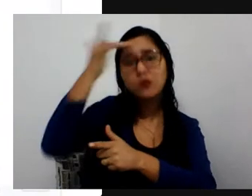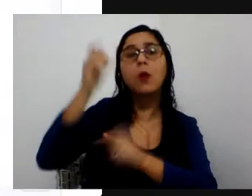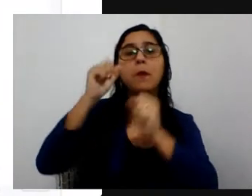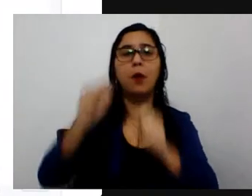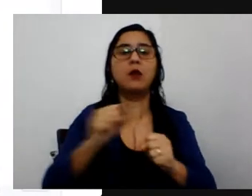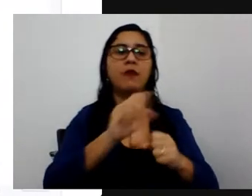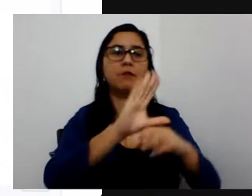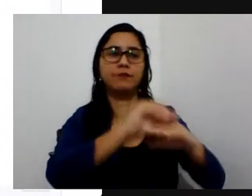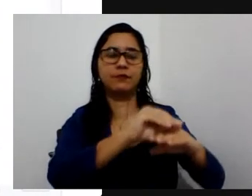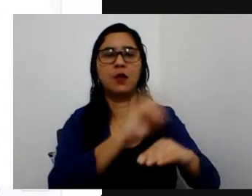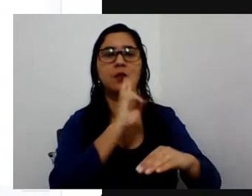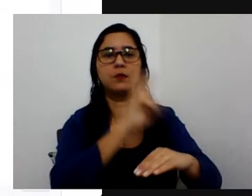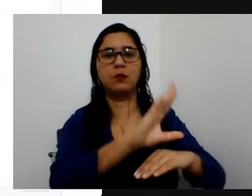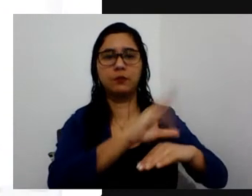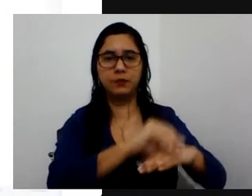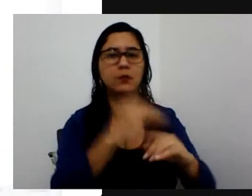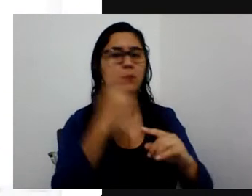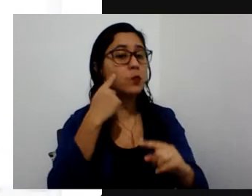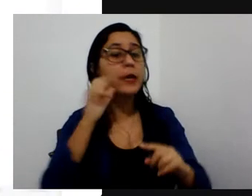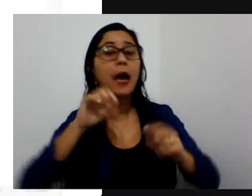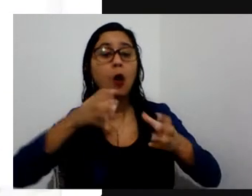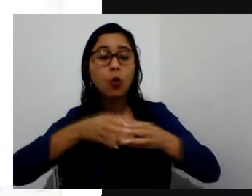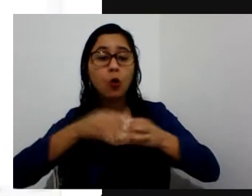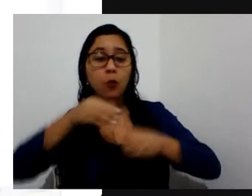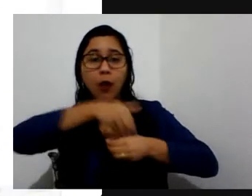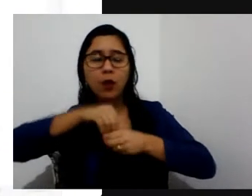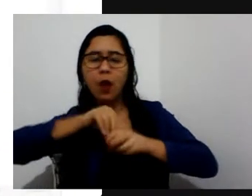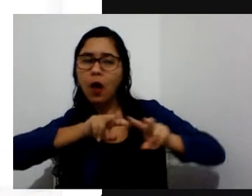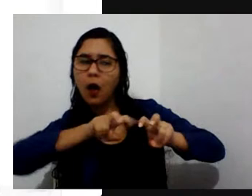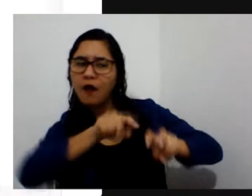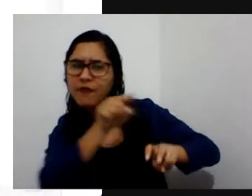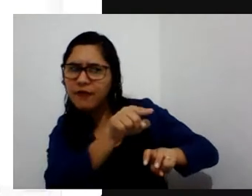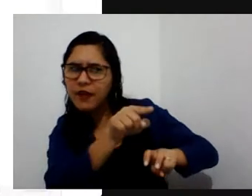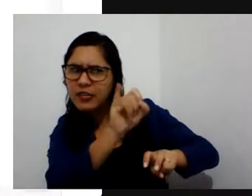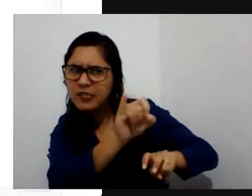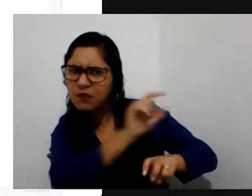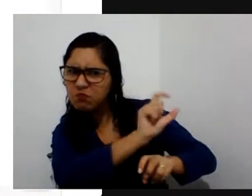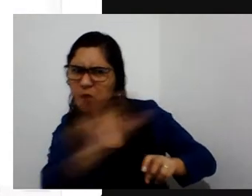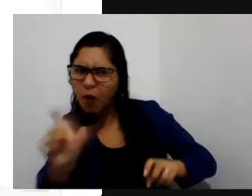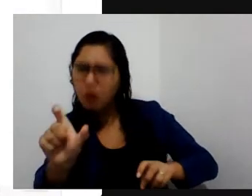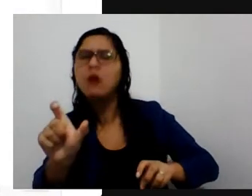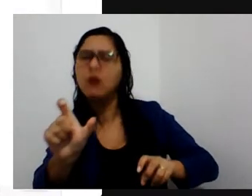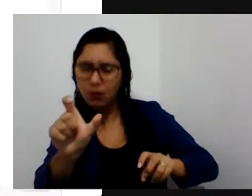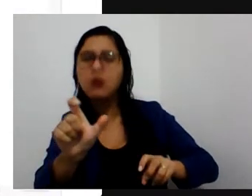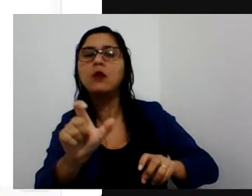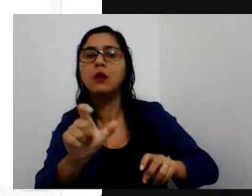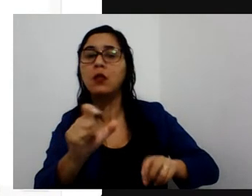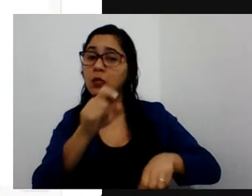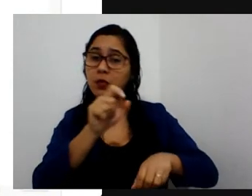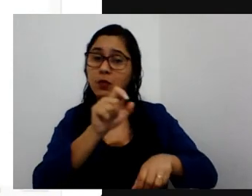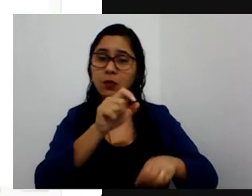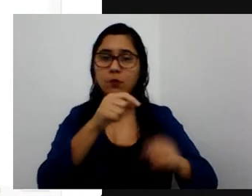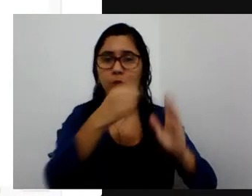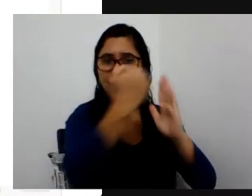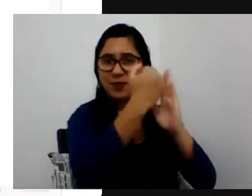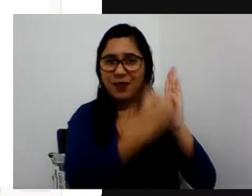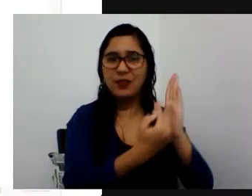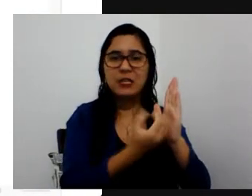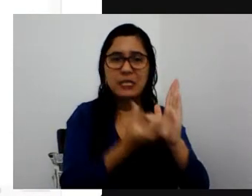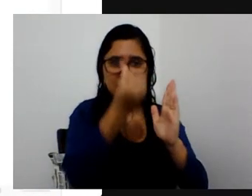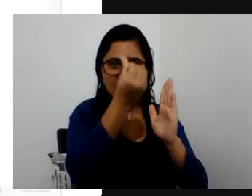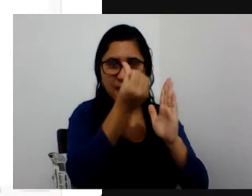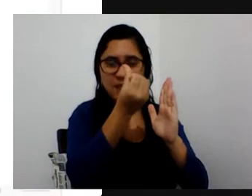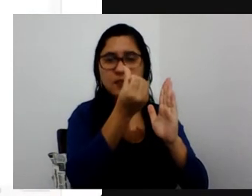resposta conforme análise da comissão eleitoral. Caso esse dispositivo venha a ser acionado nas condições do item 6 acima,